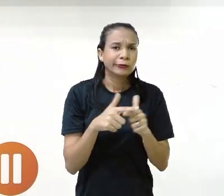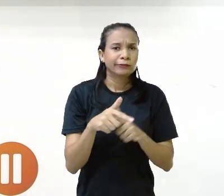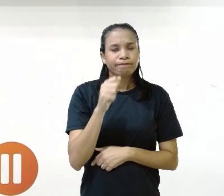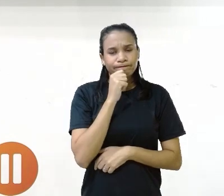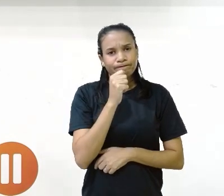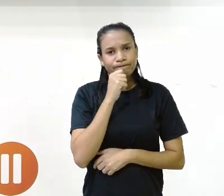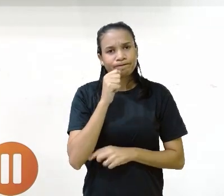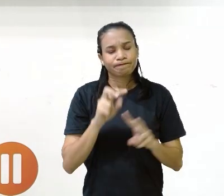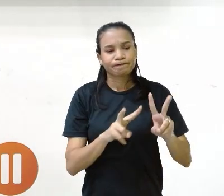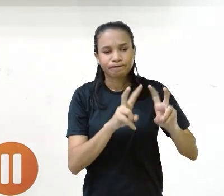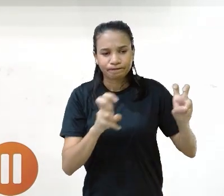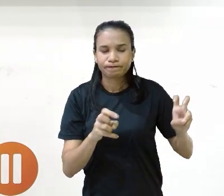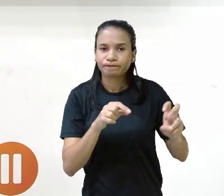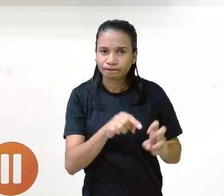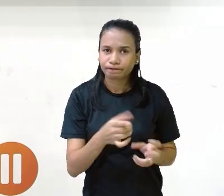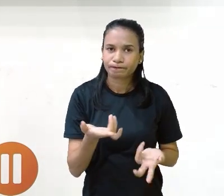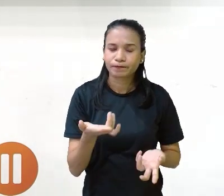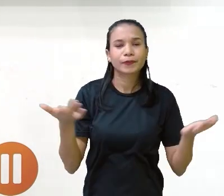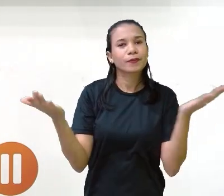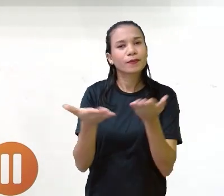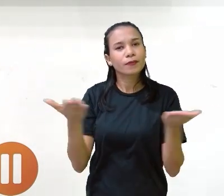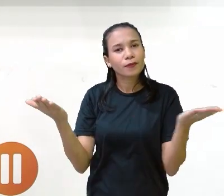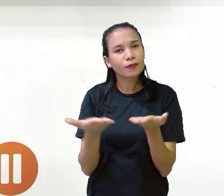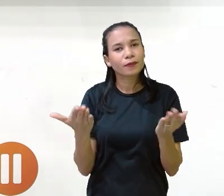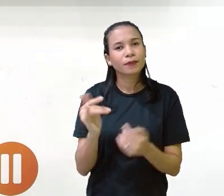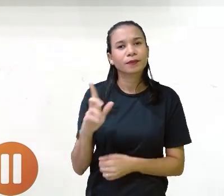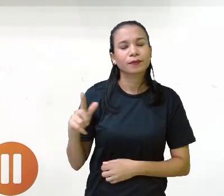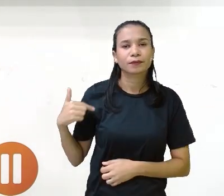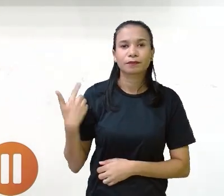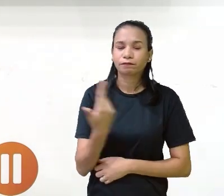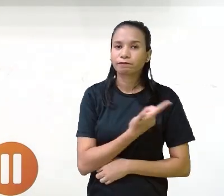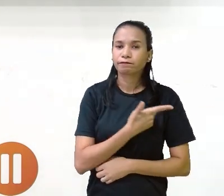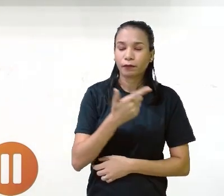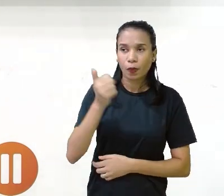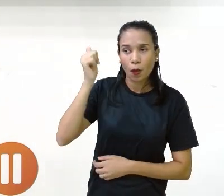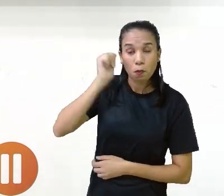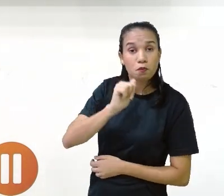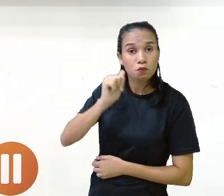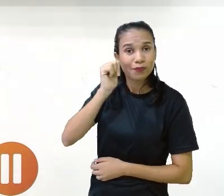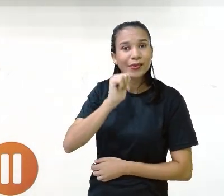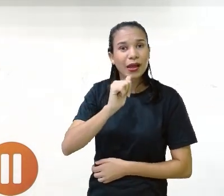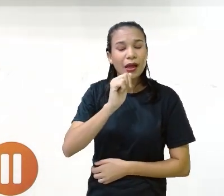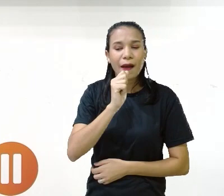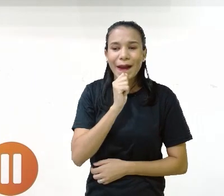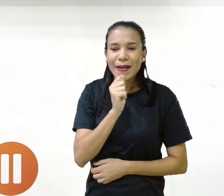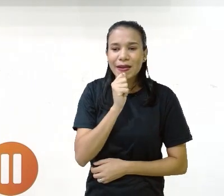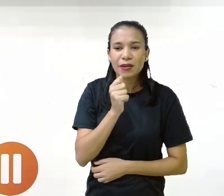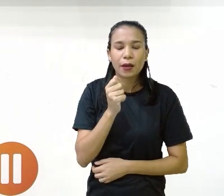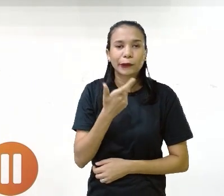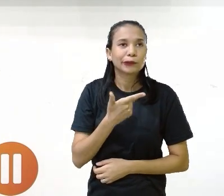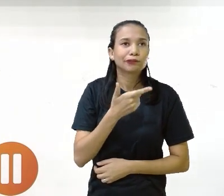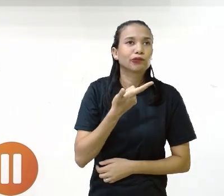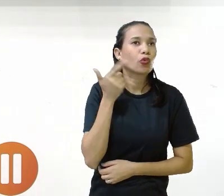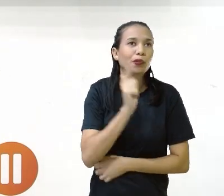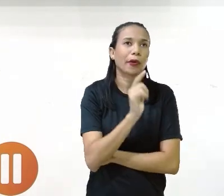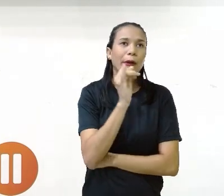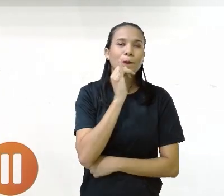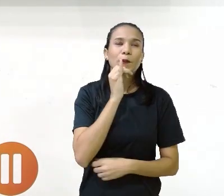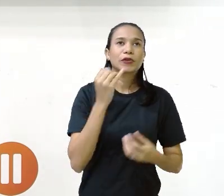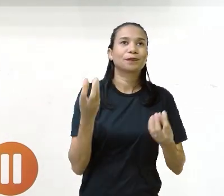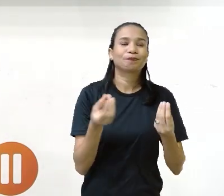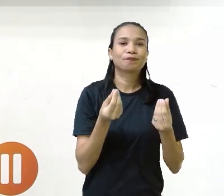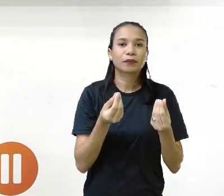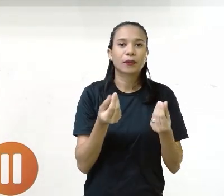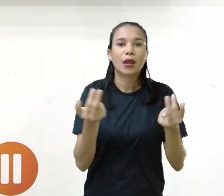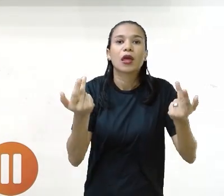relação a isso. Hoje as mulheres ainda não conseguem, por exemplo, ter